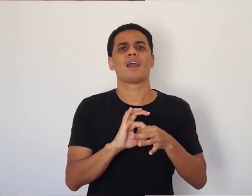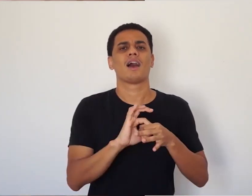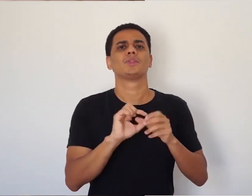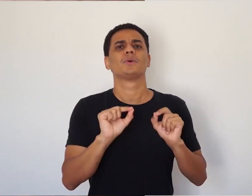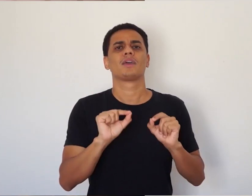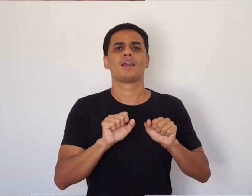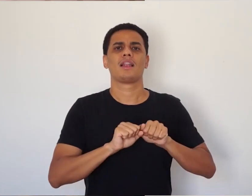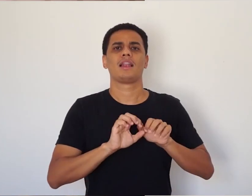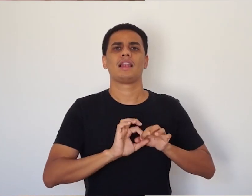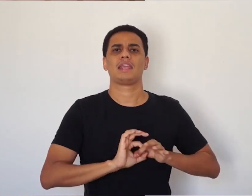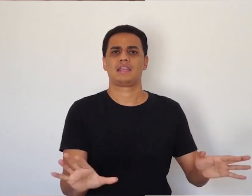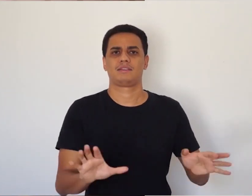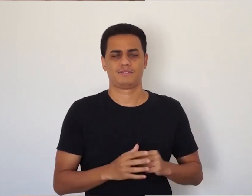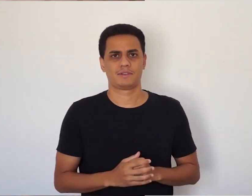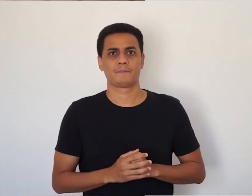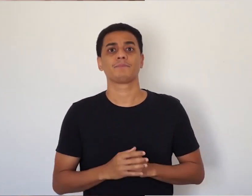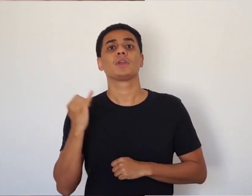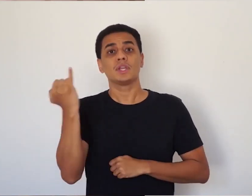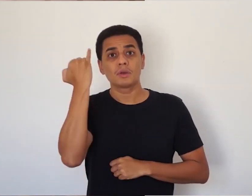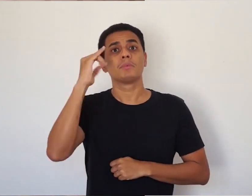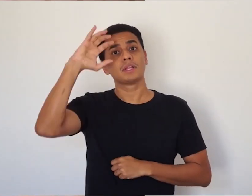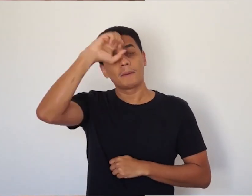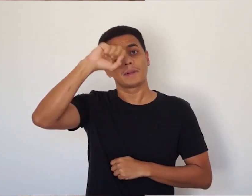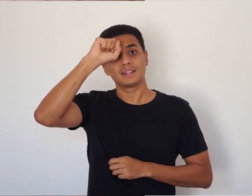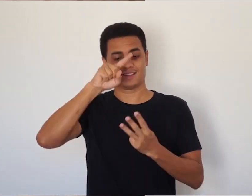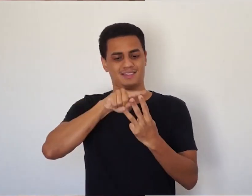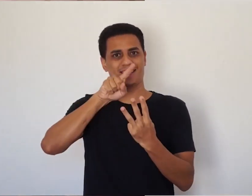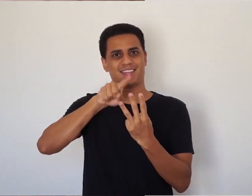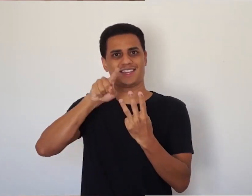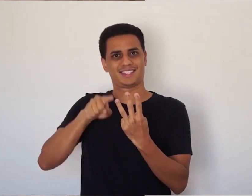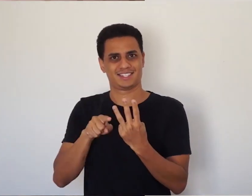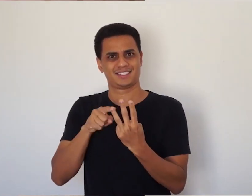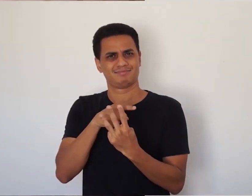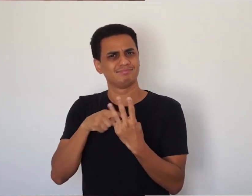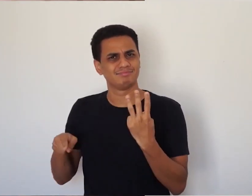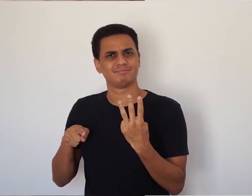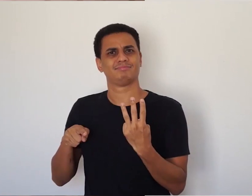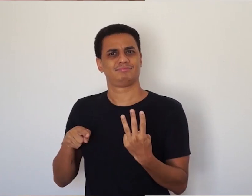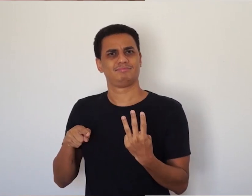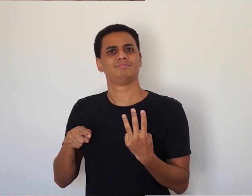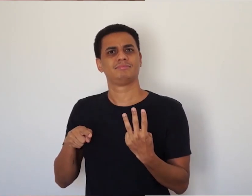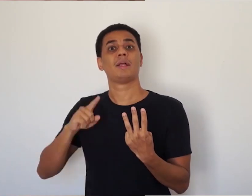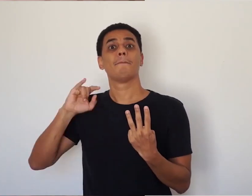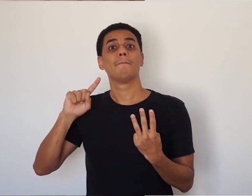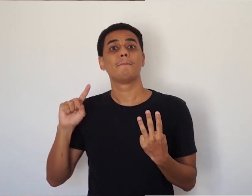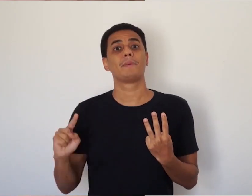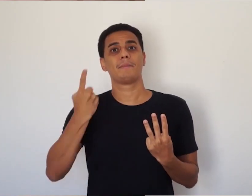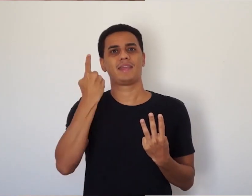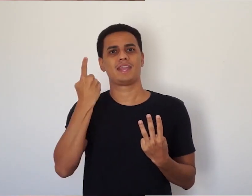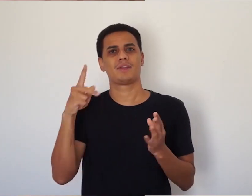com libertação. E eu queria dizer para você hoje de 3 ações que esse evento, o